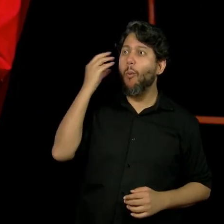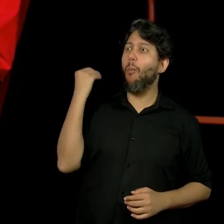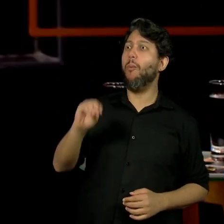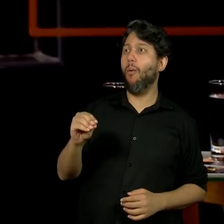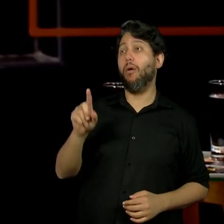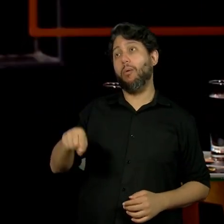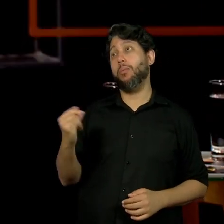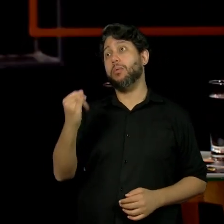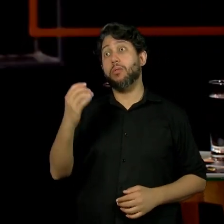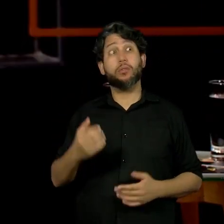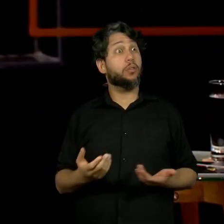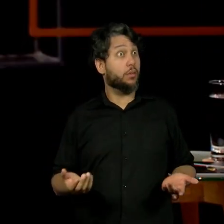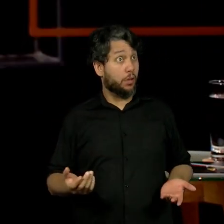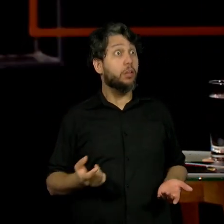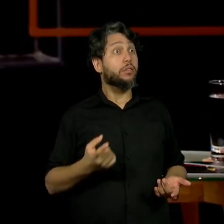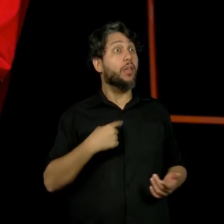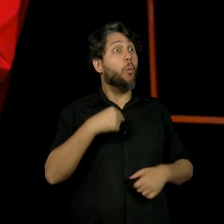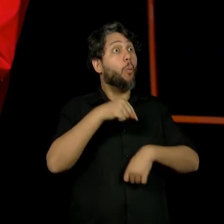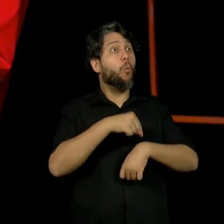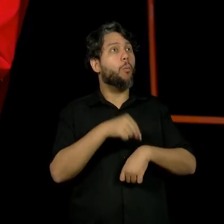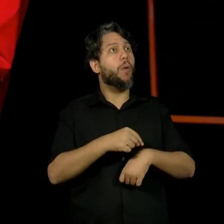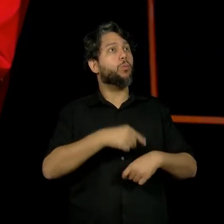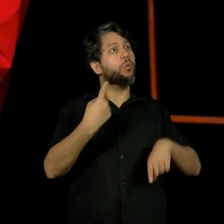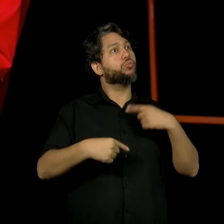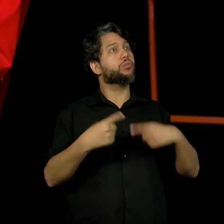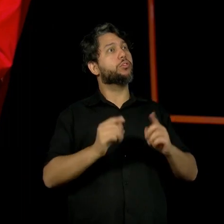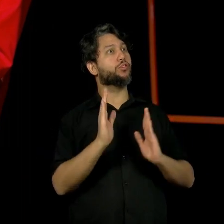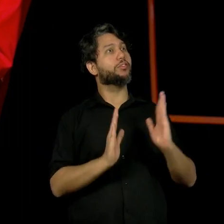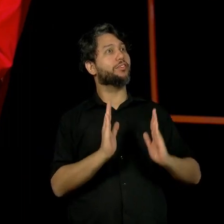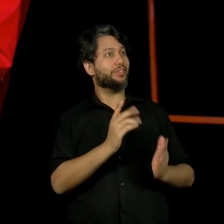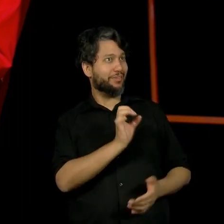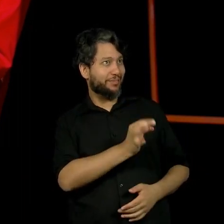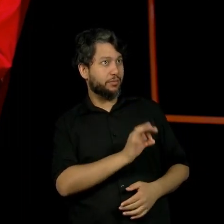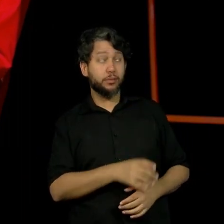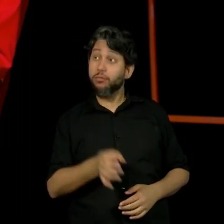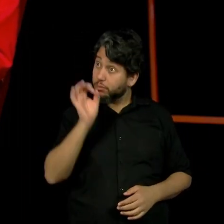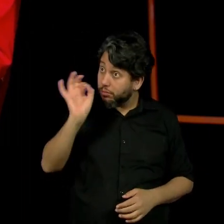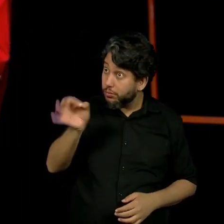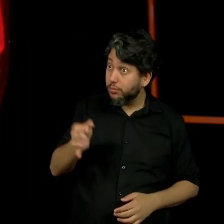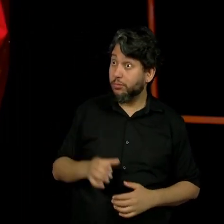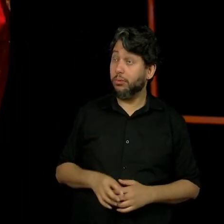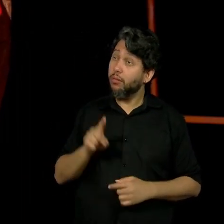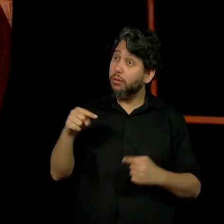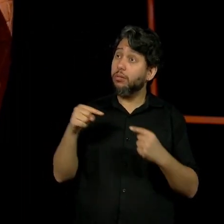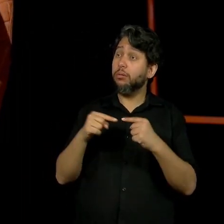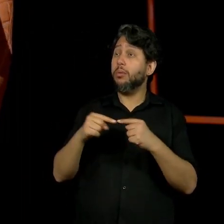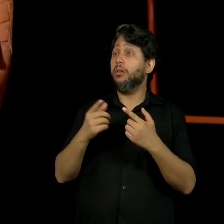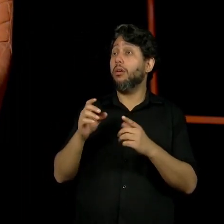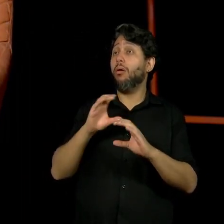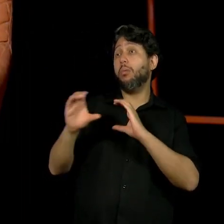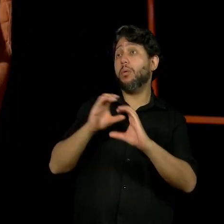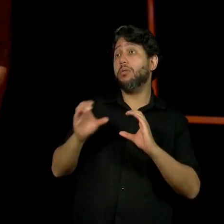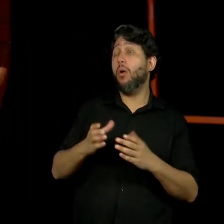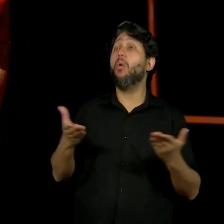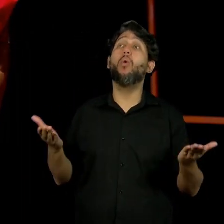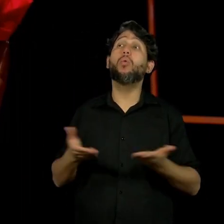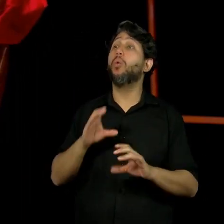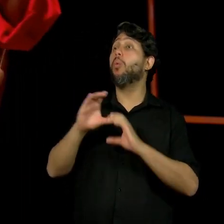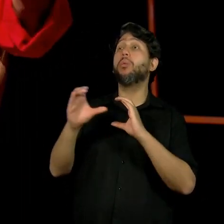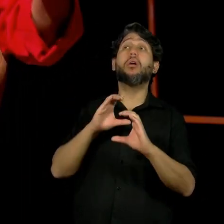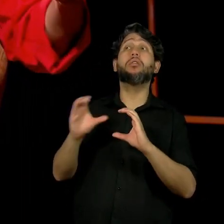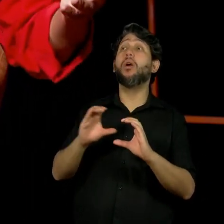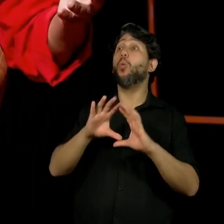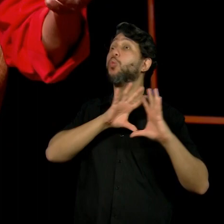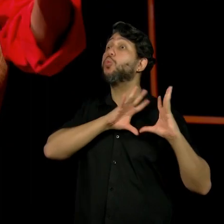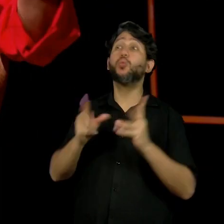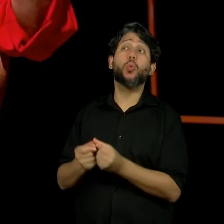Rádio Nacional, inclusive, no Rio de Janeiro. Exatamente. Mas os meios de comunicação, que hoje em dia, todos os